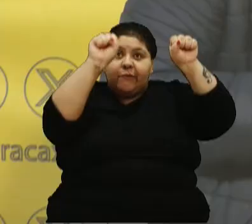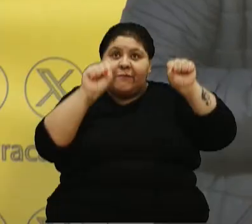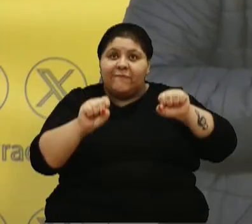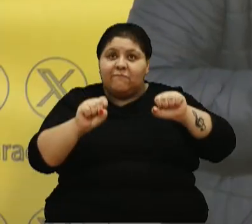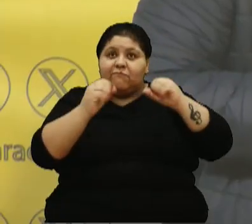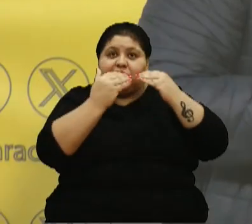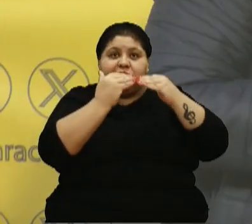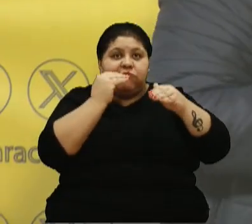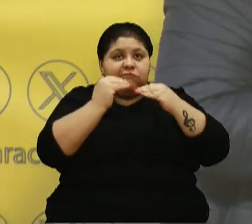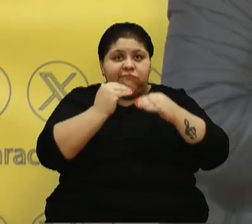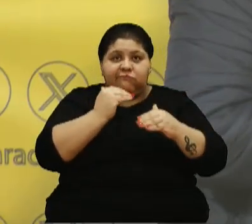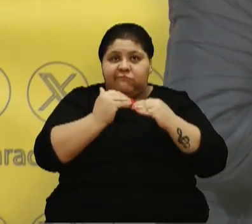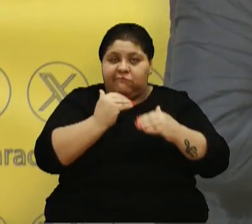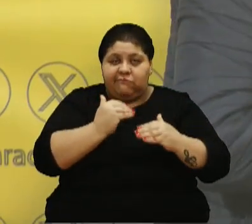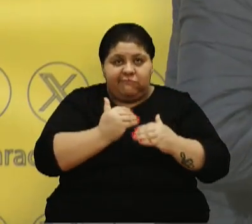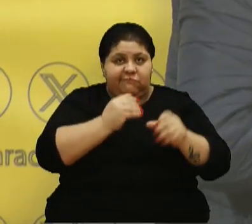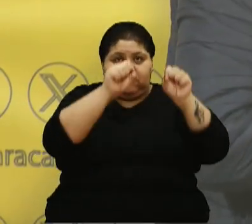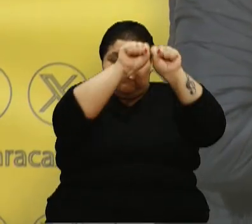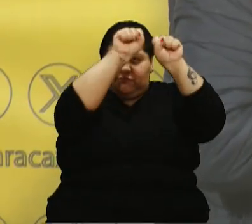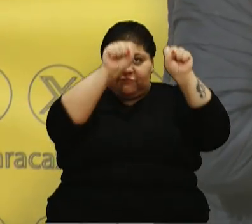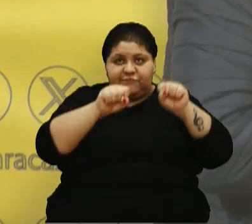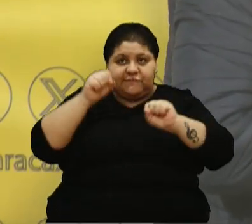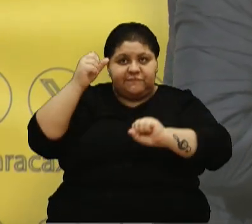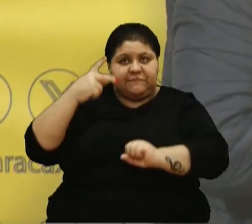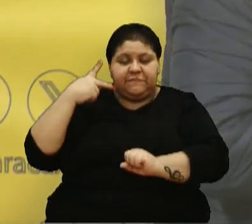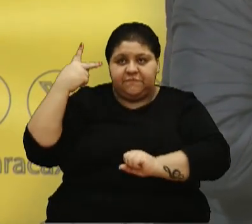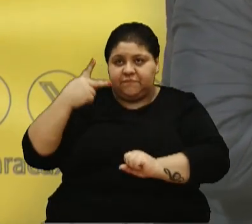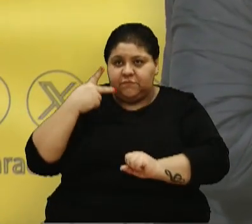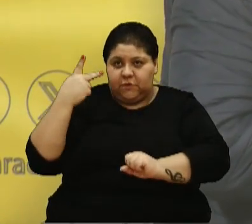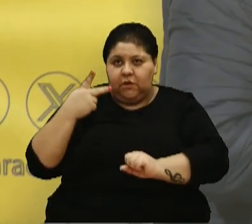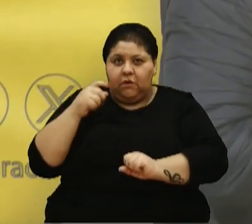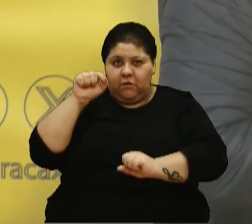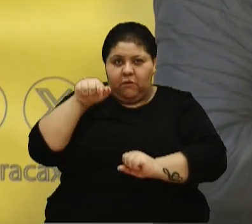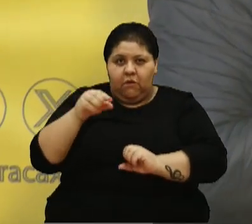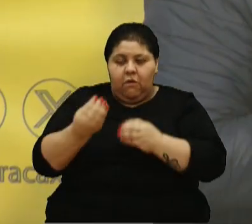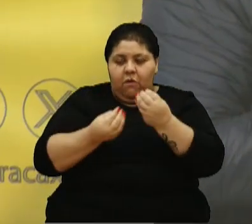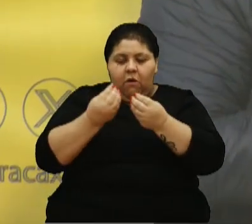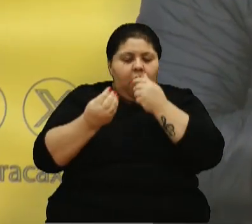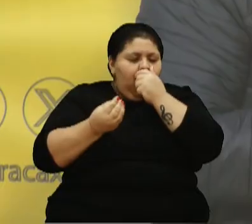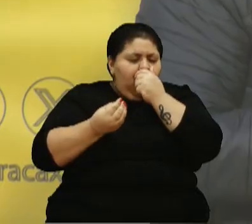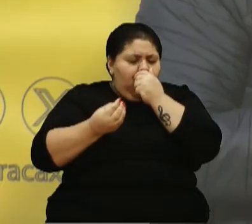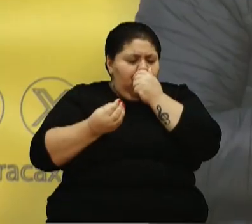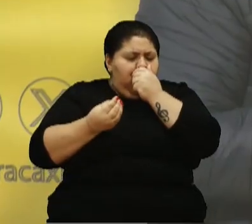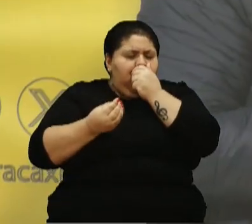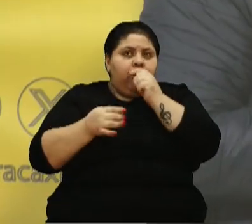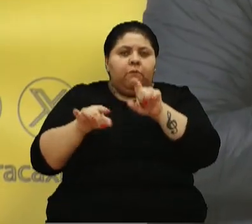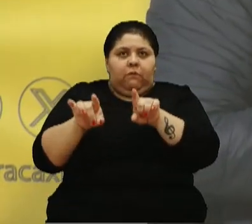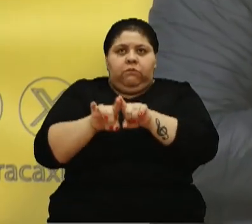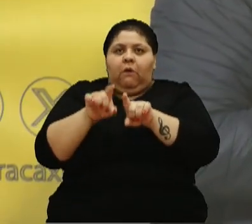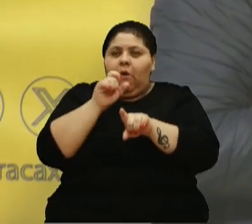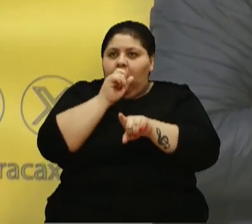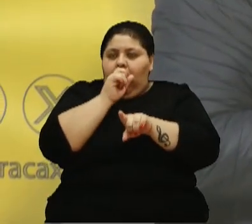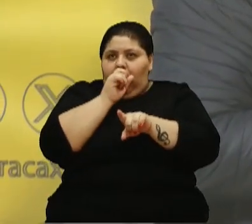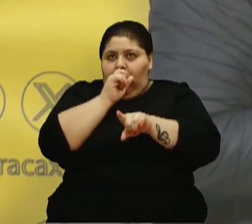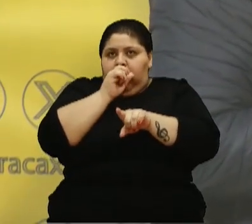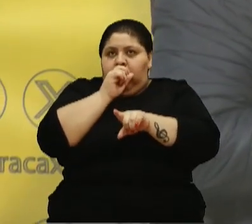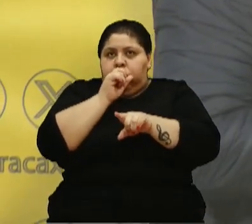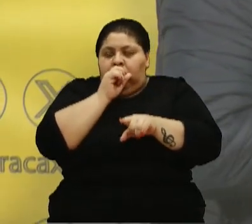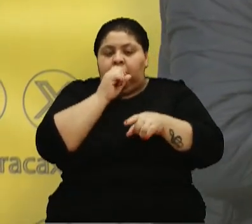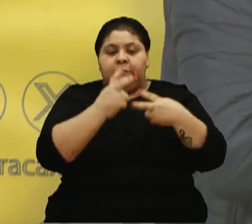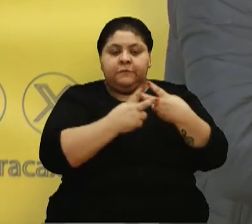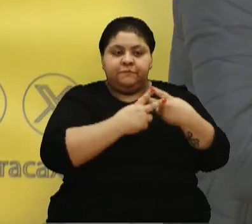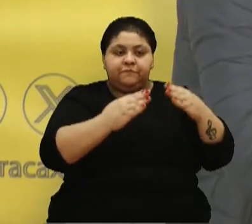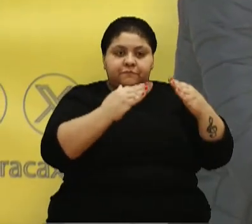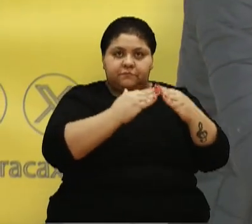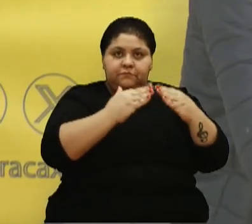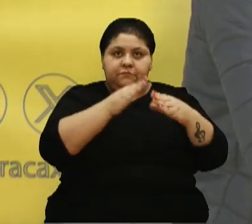enquadrar em algumas questões do sistema da política brasileira. É por aí o seu discurso, até por essa questão de prisão domiciliar que ele está